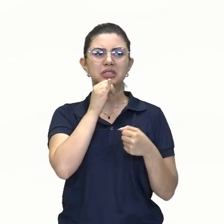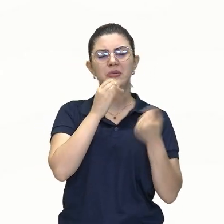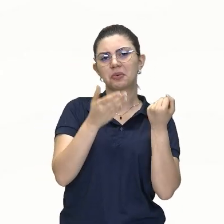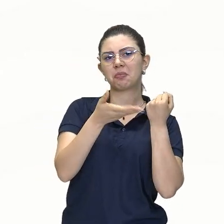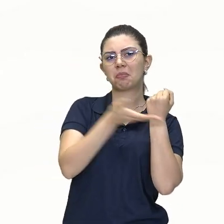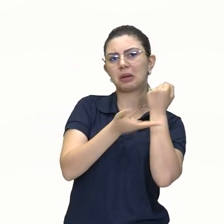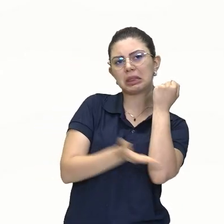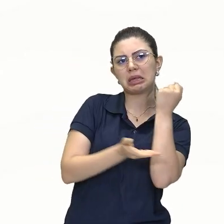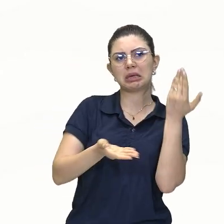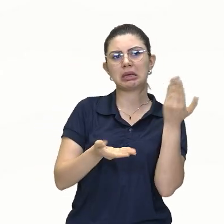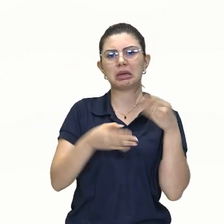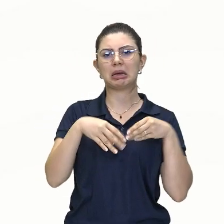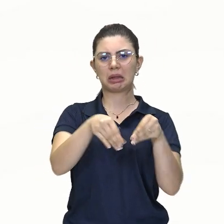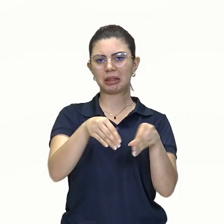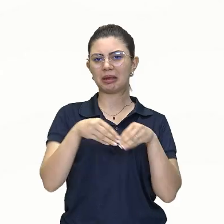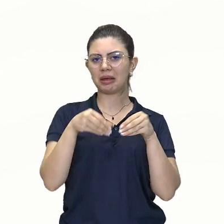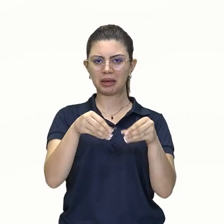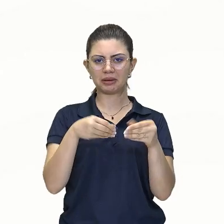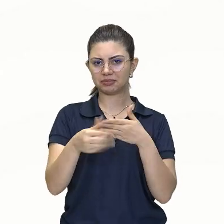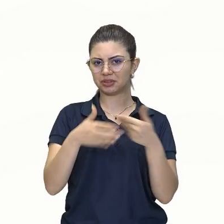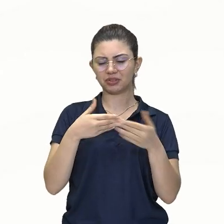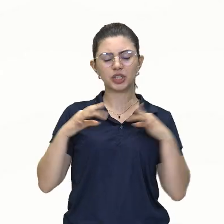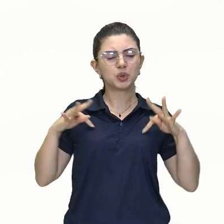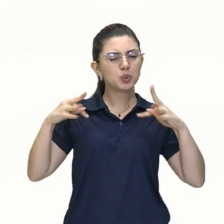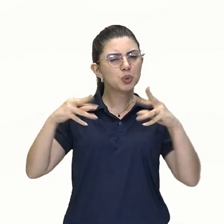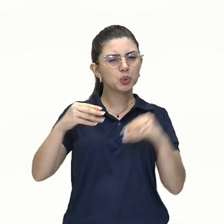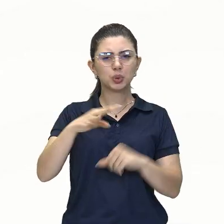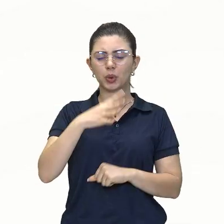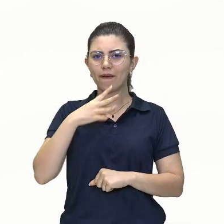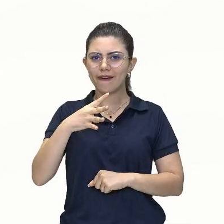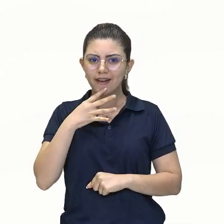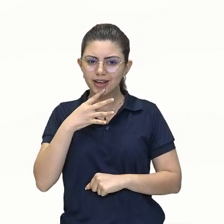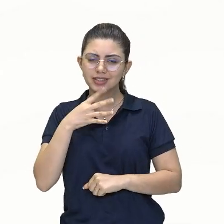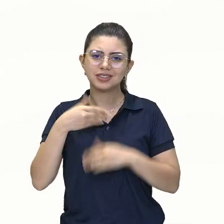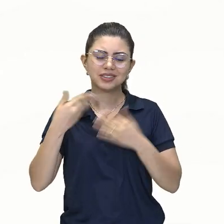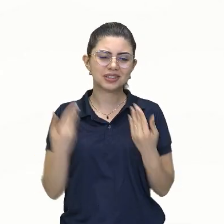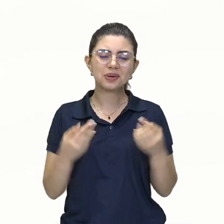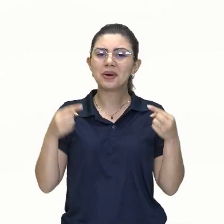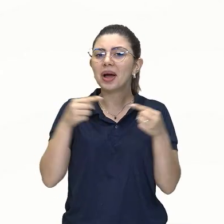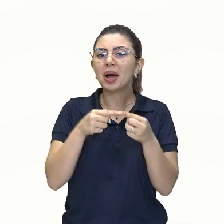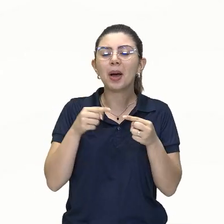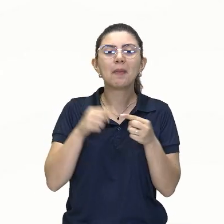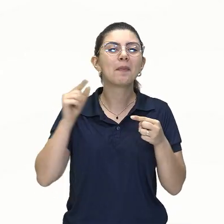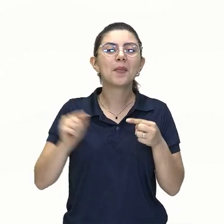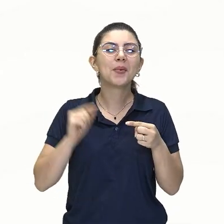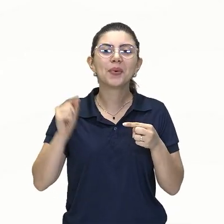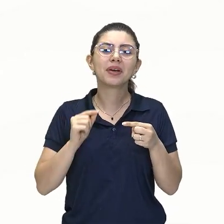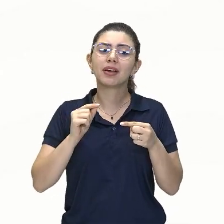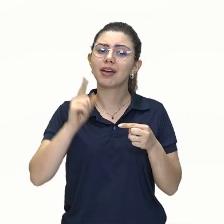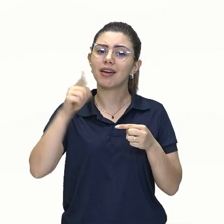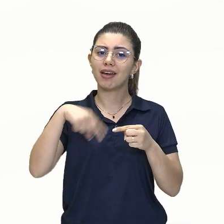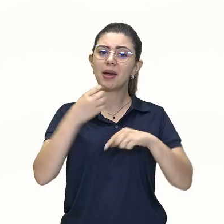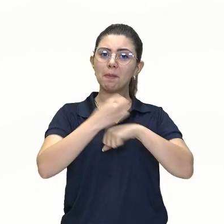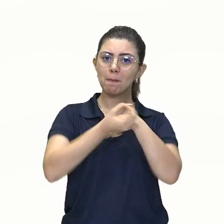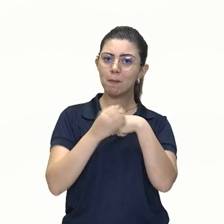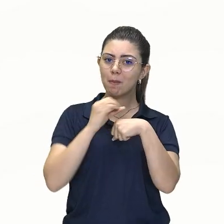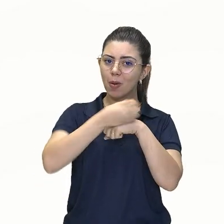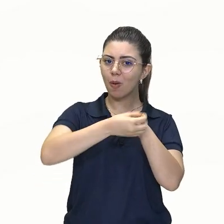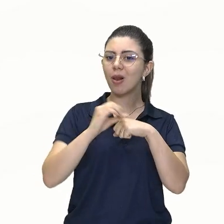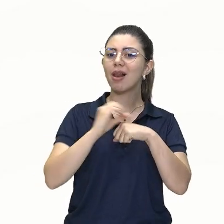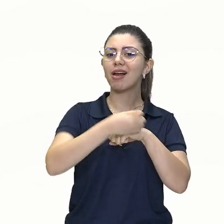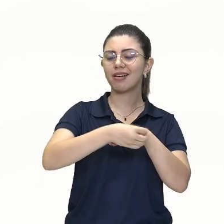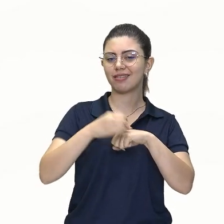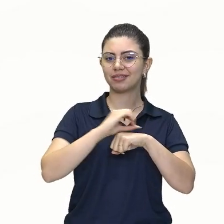né, vidro. Tudo que a gente conhece é um aglomerado de moléculas,